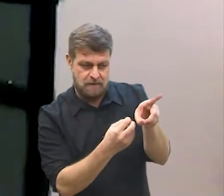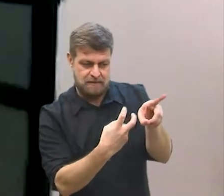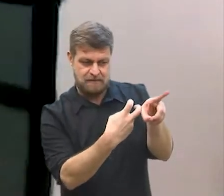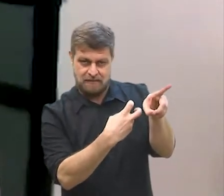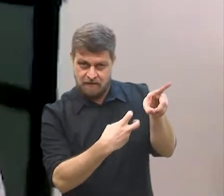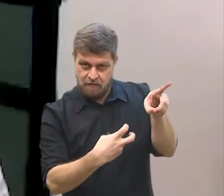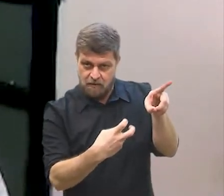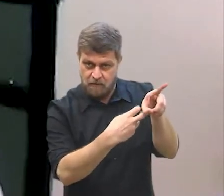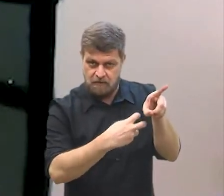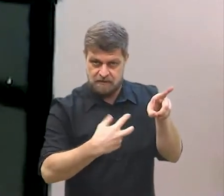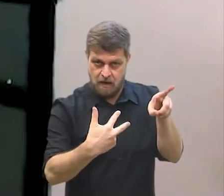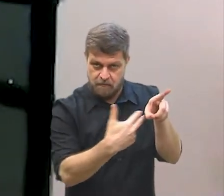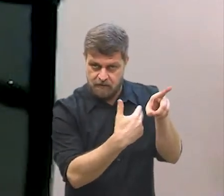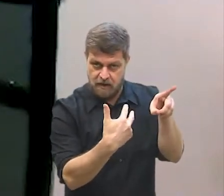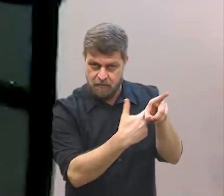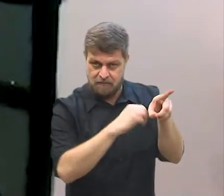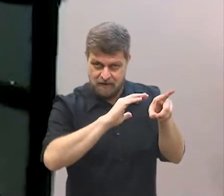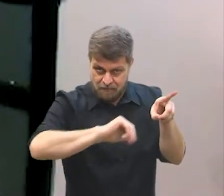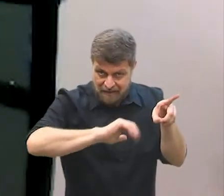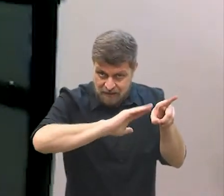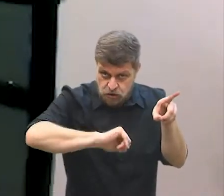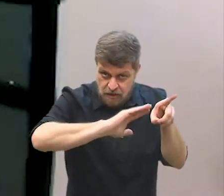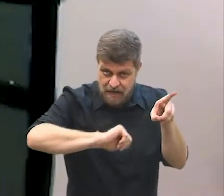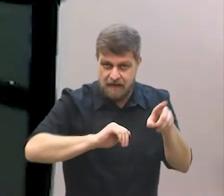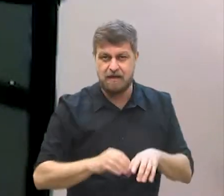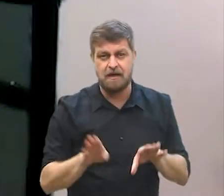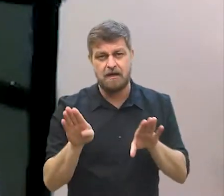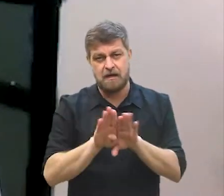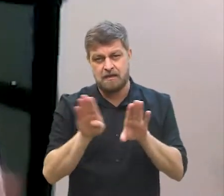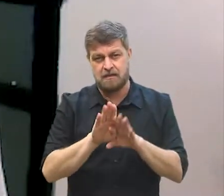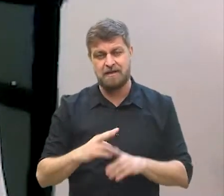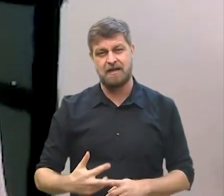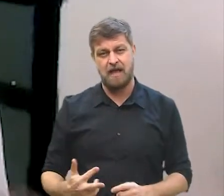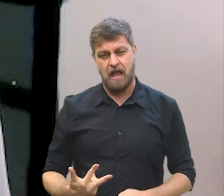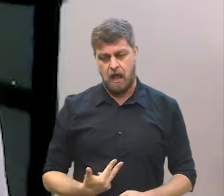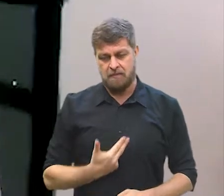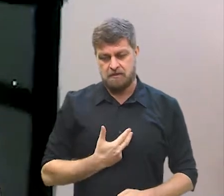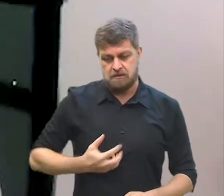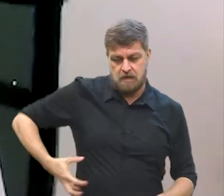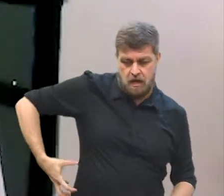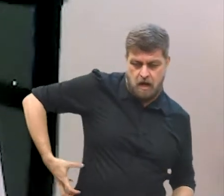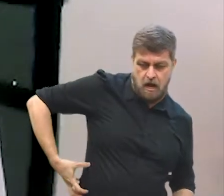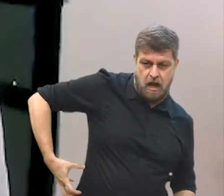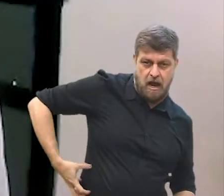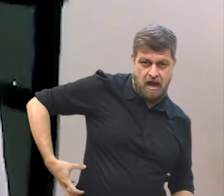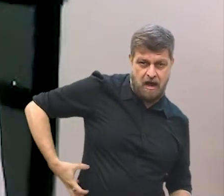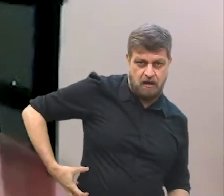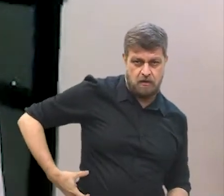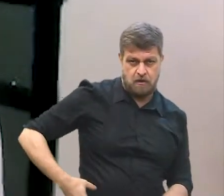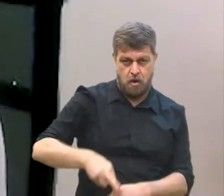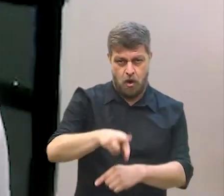por tumor, né? Por câncer, uma cirurgia renal que a gente chama